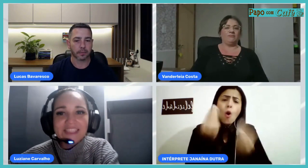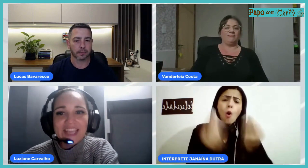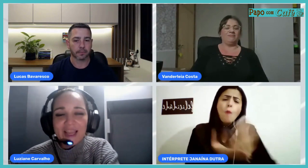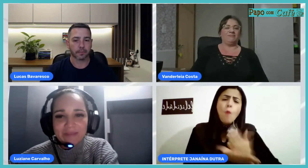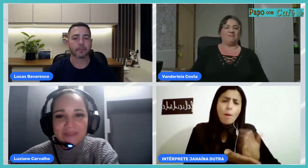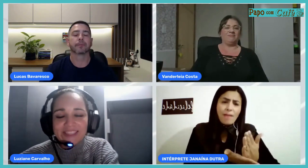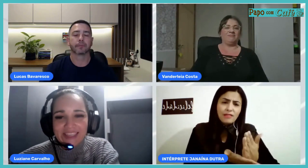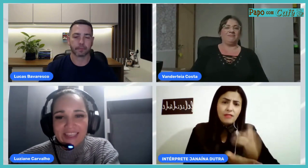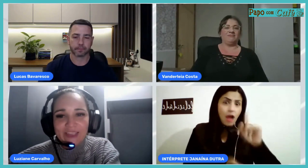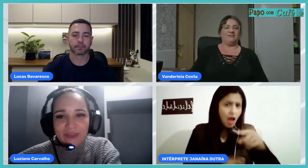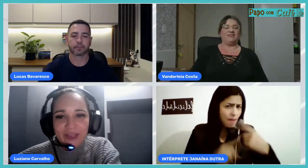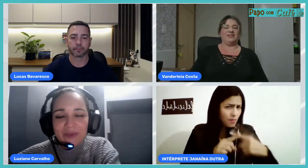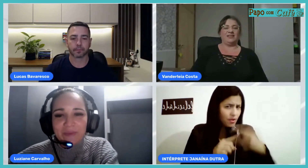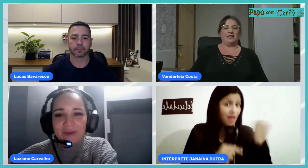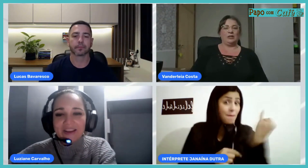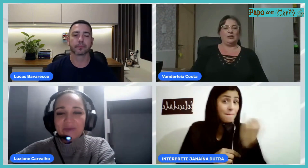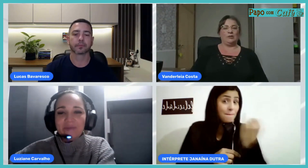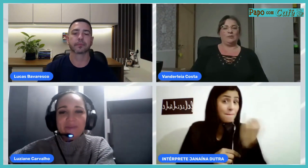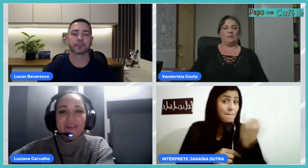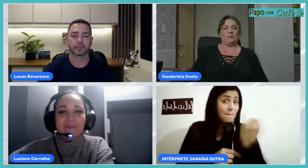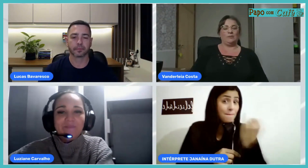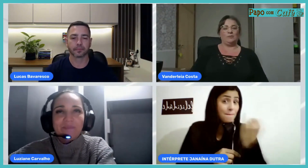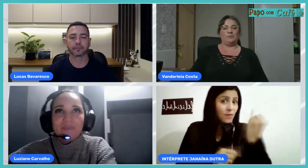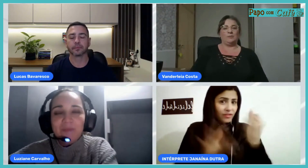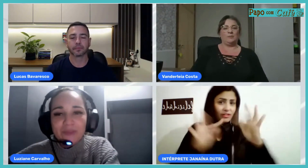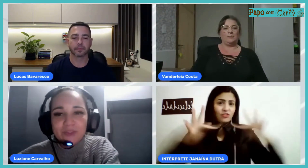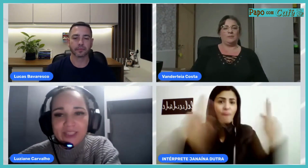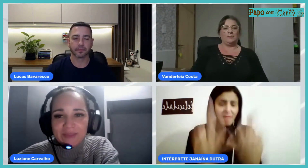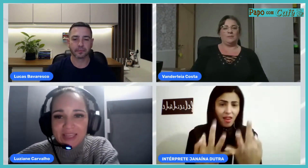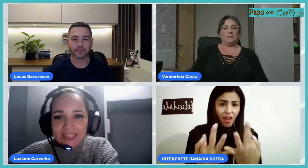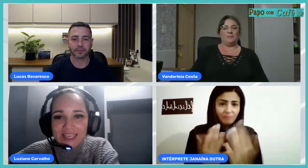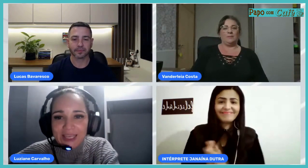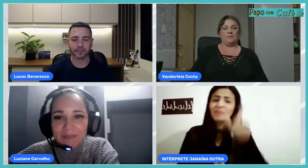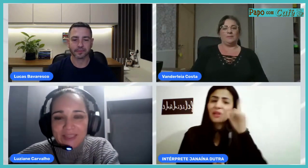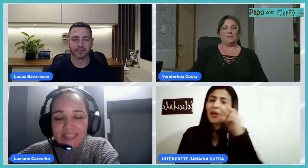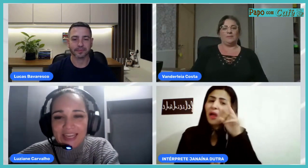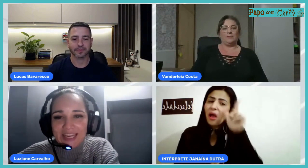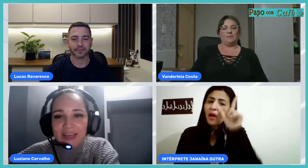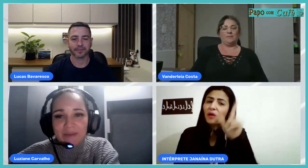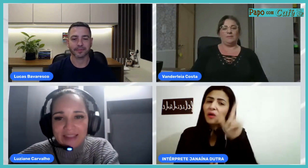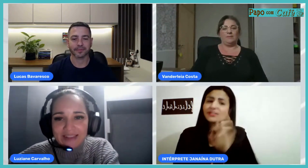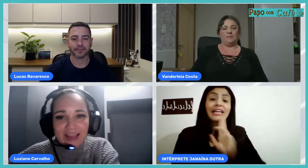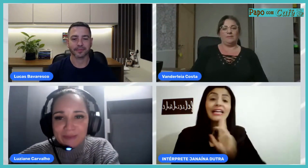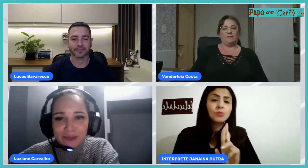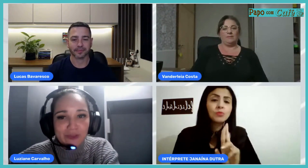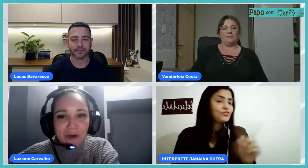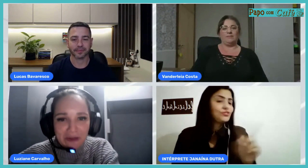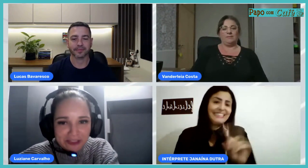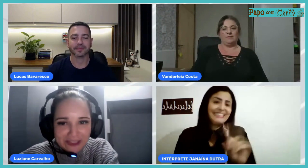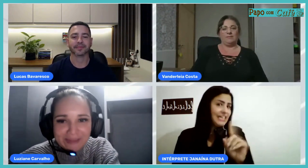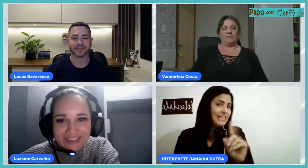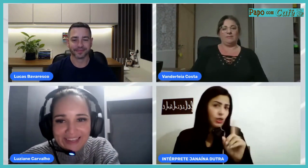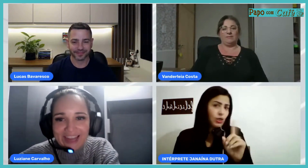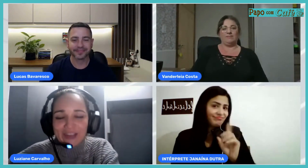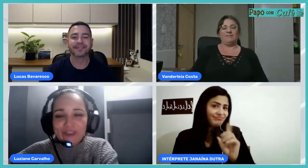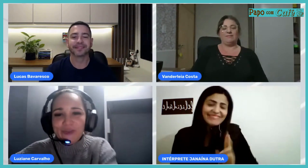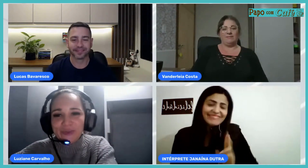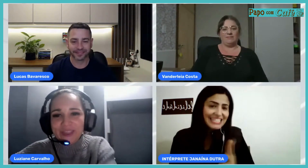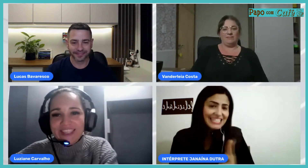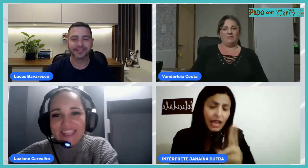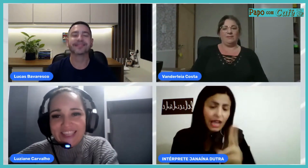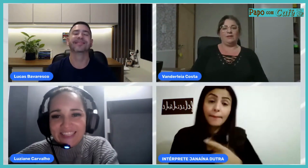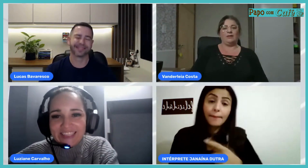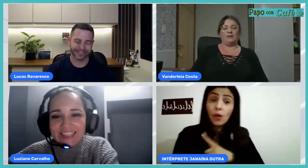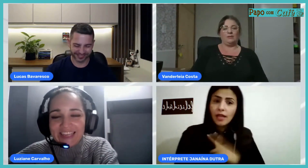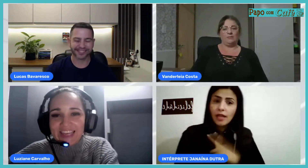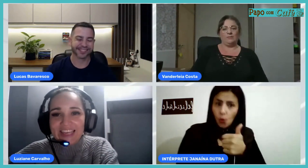Não, nem sempre. Eu tenho uma pessoa da minha equipe que ela é uma intérprete ótima, né? A